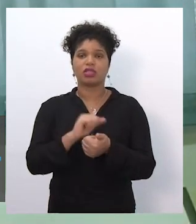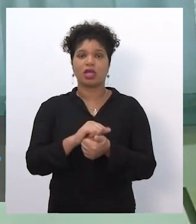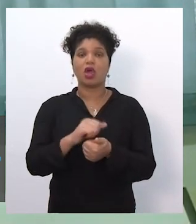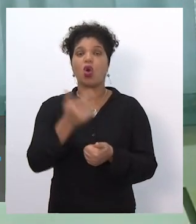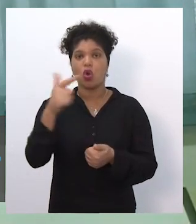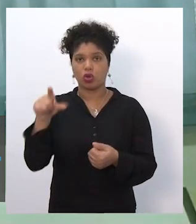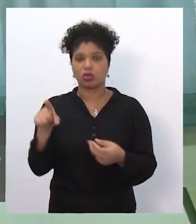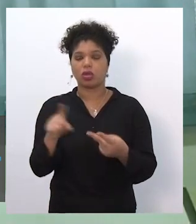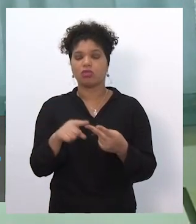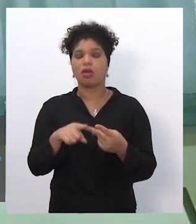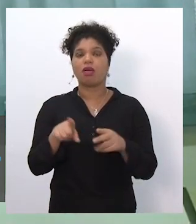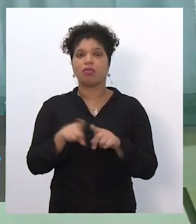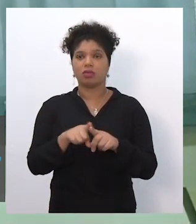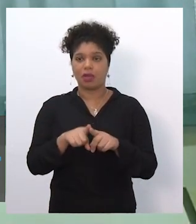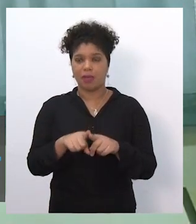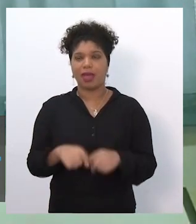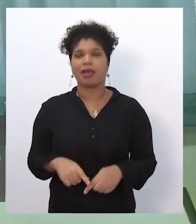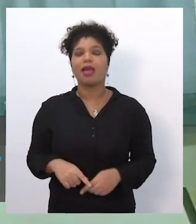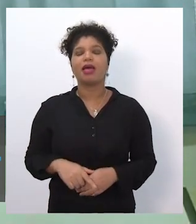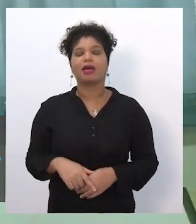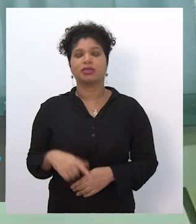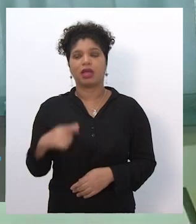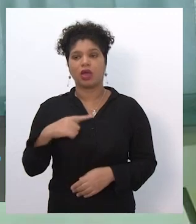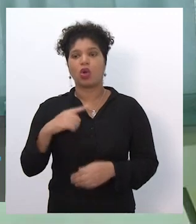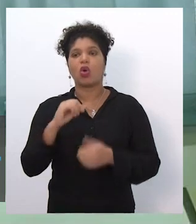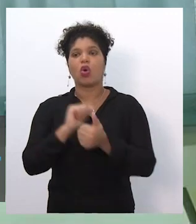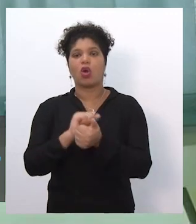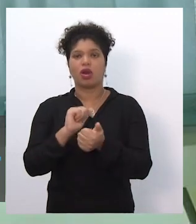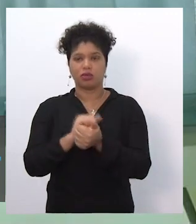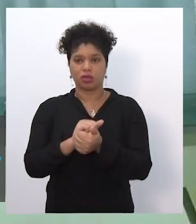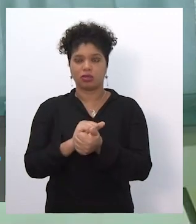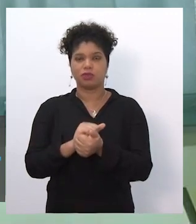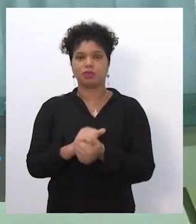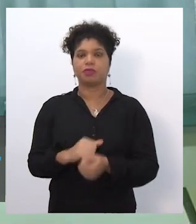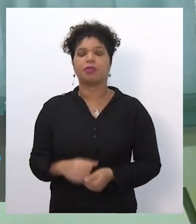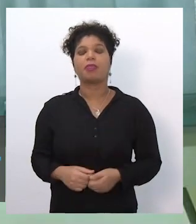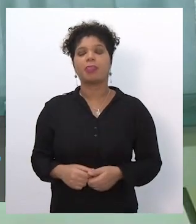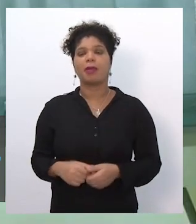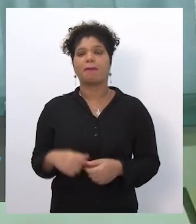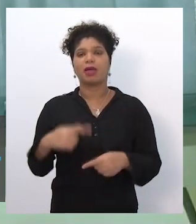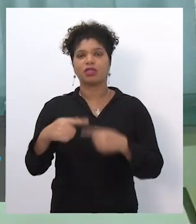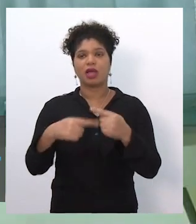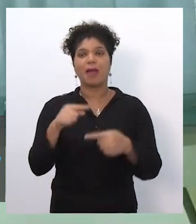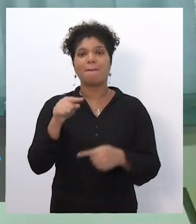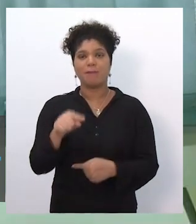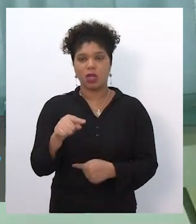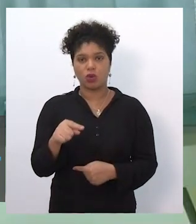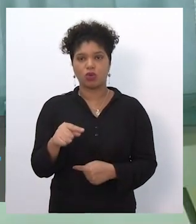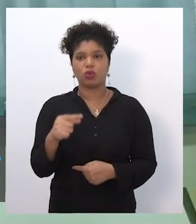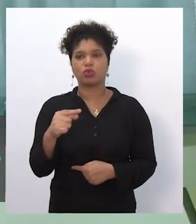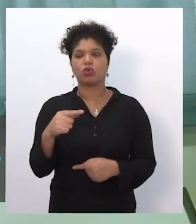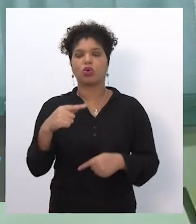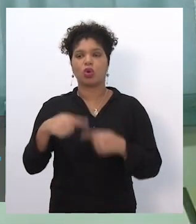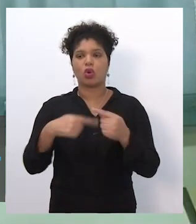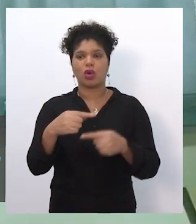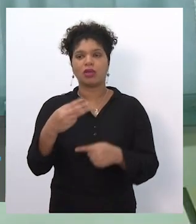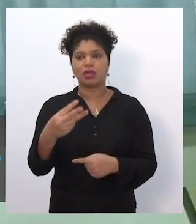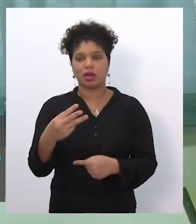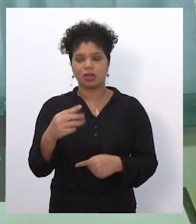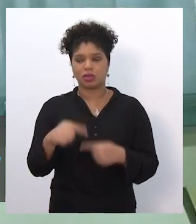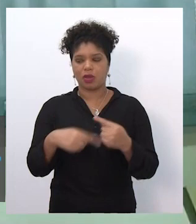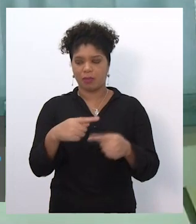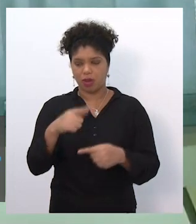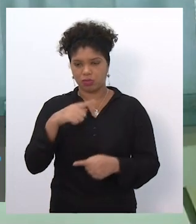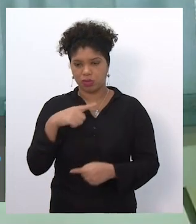divide hoje, basicamente, na geração 1000, geração 2000 e a geração 3000. E ela segue a arquitetura,